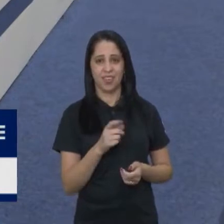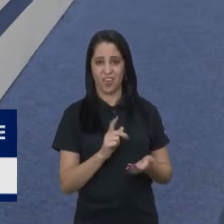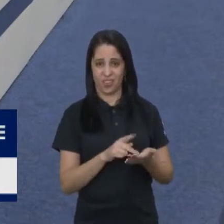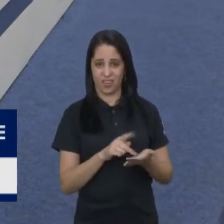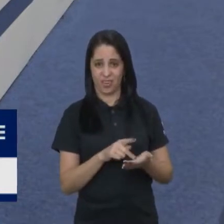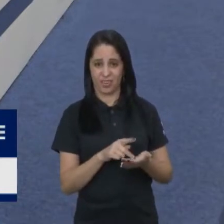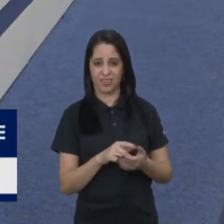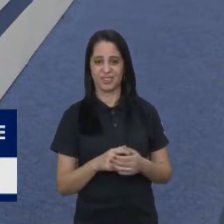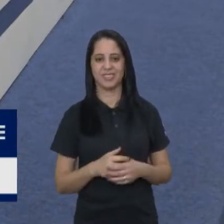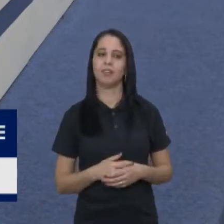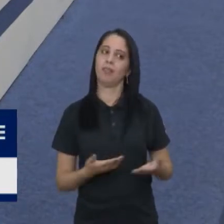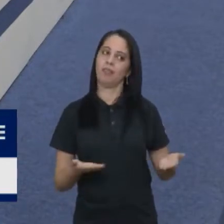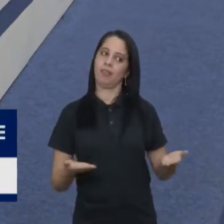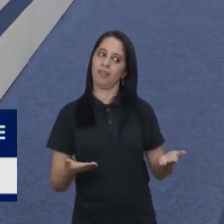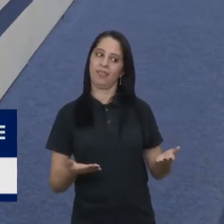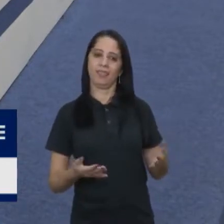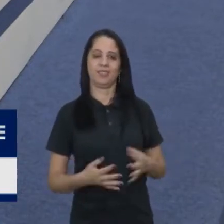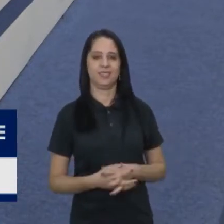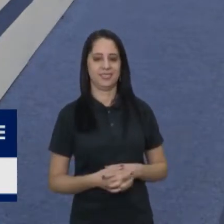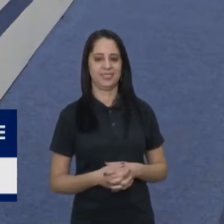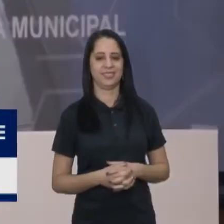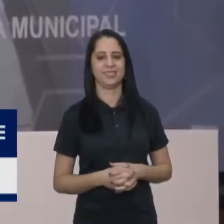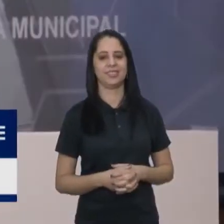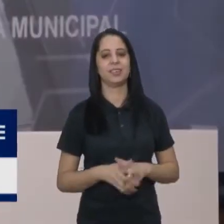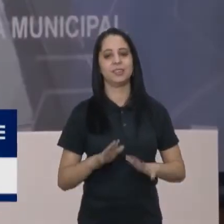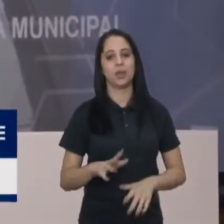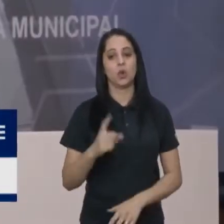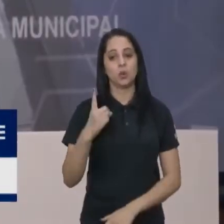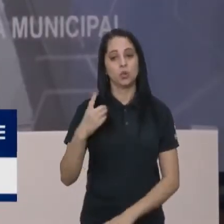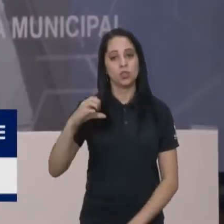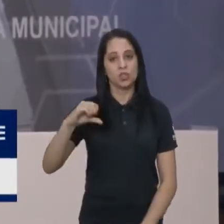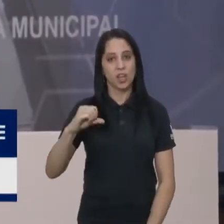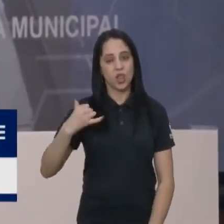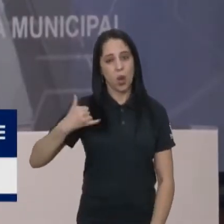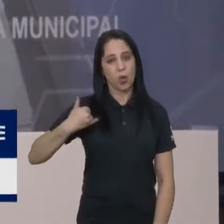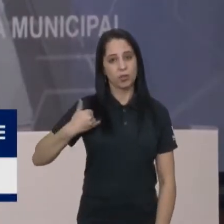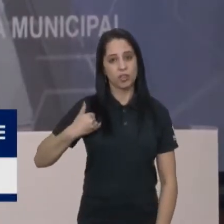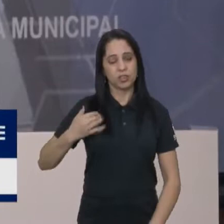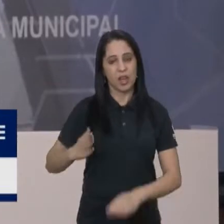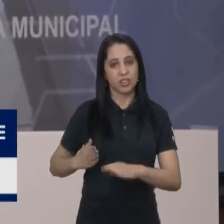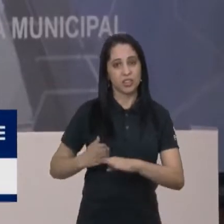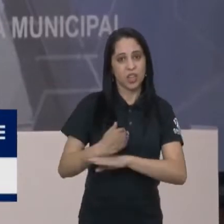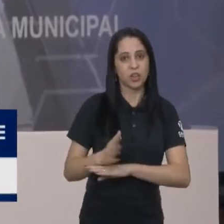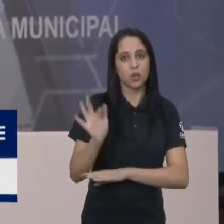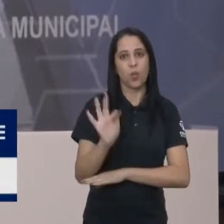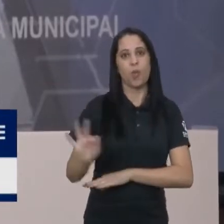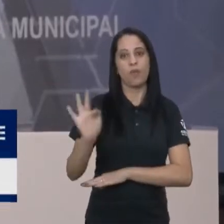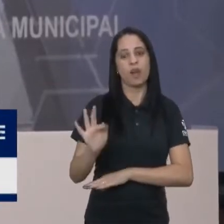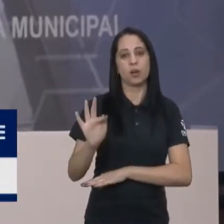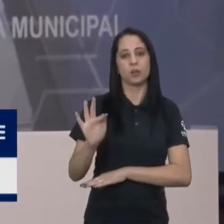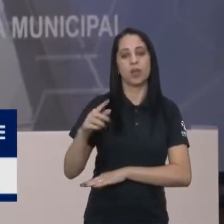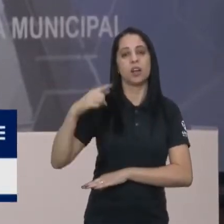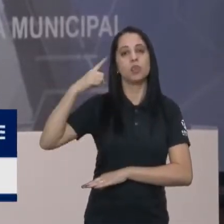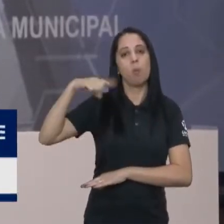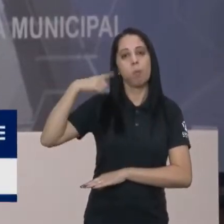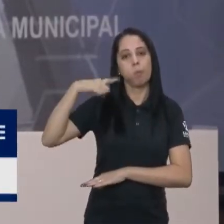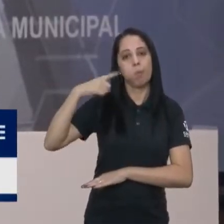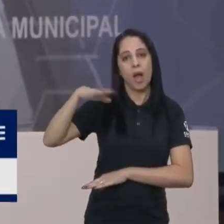Que isso, doutor. Que bacana. Aos 19 anos, ingressou na Faculdade de Direito de Taubaté. Em